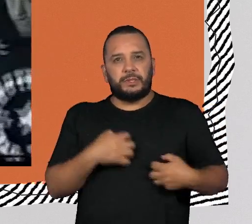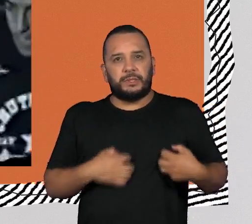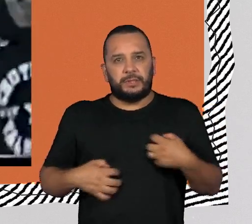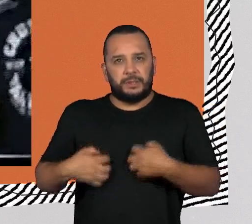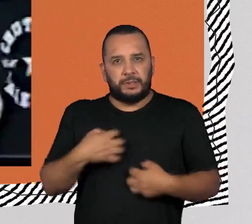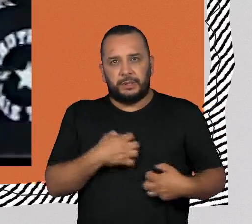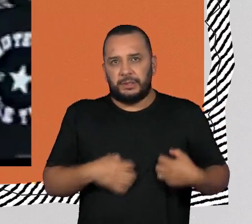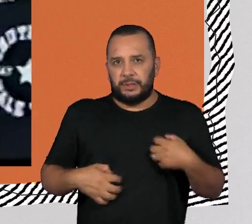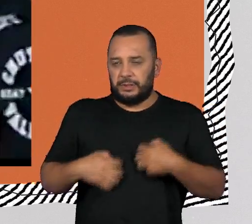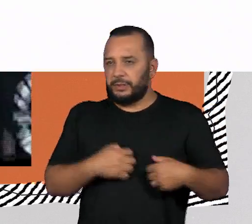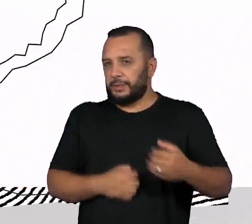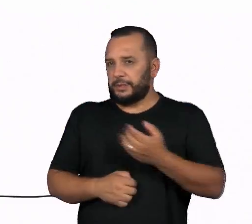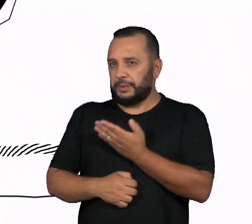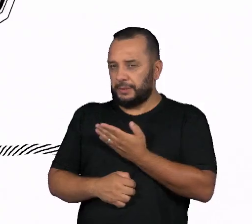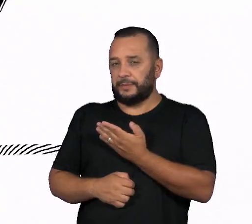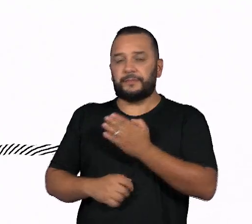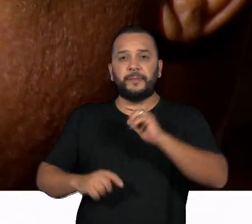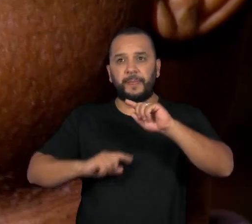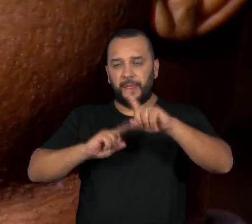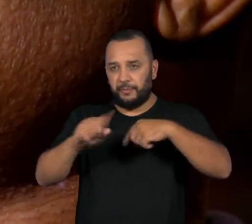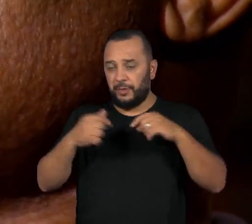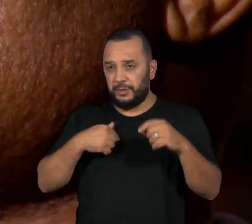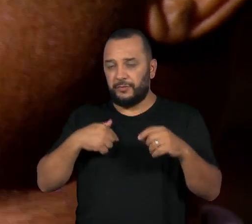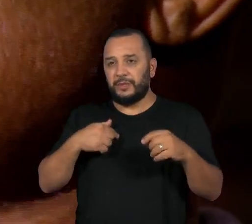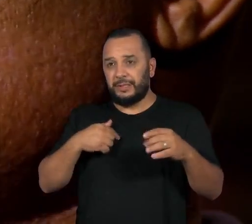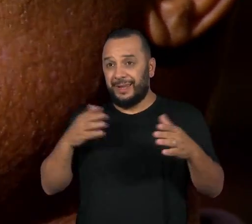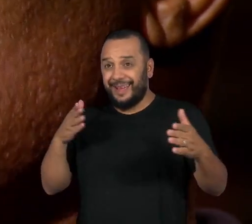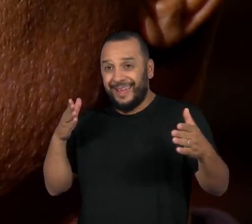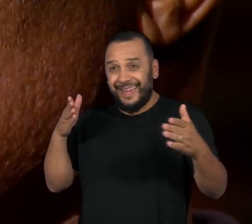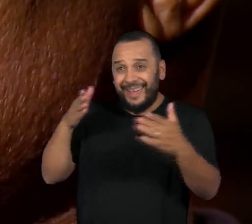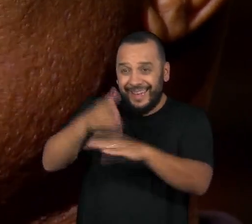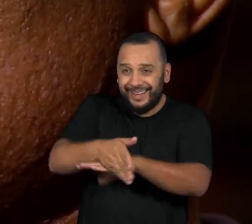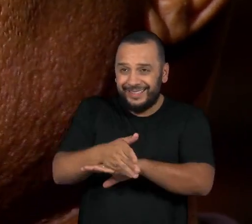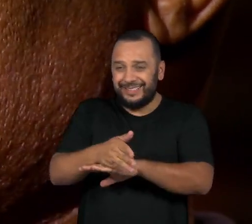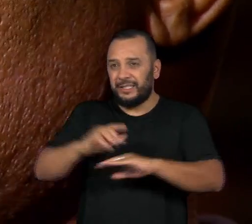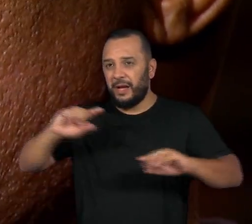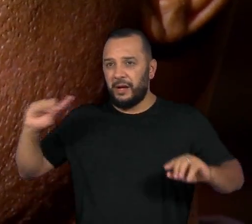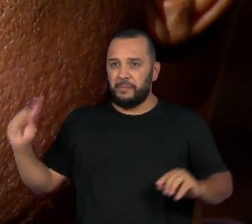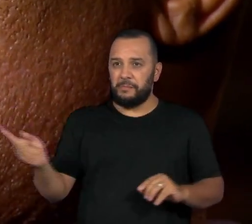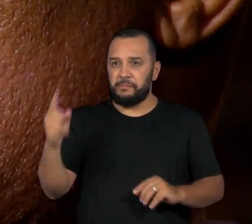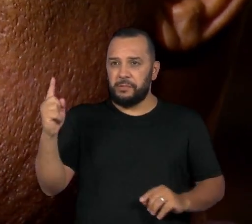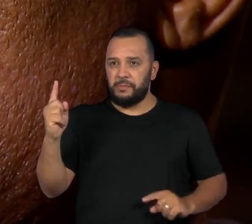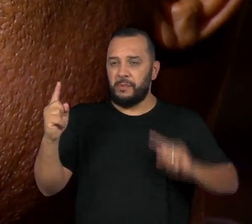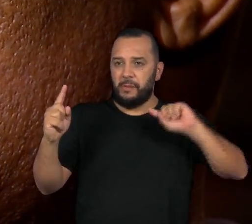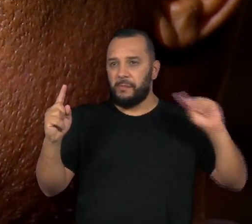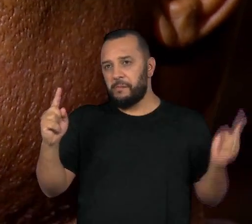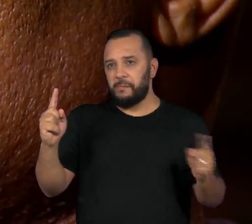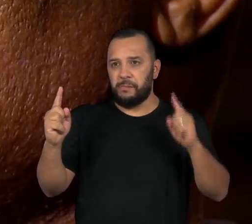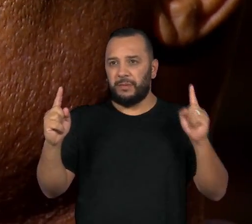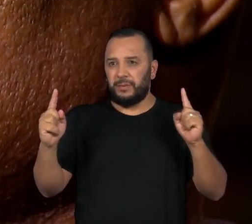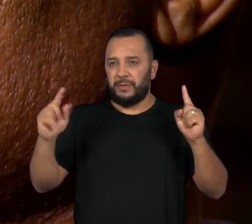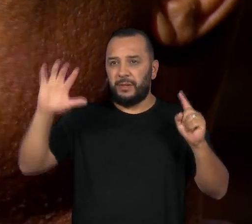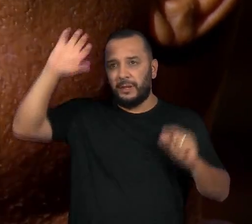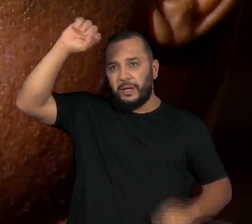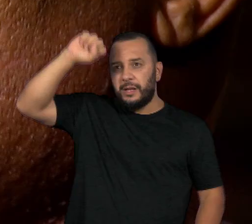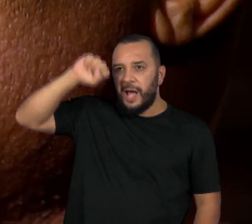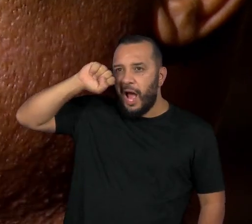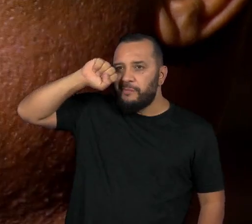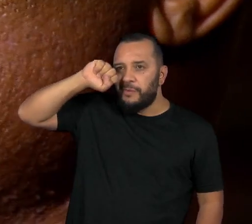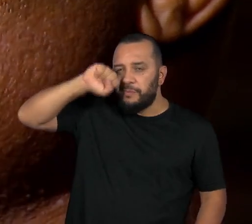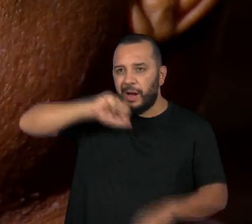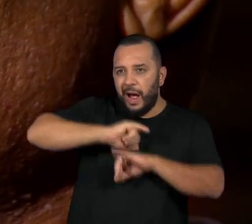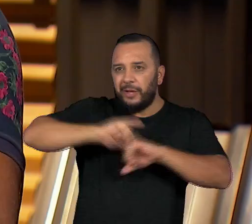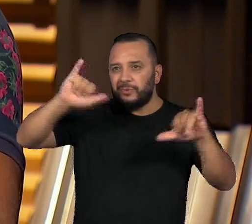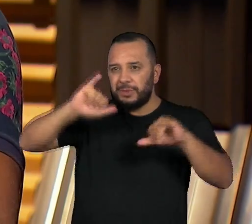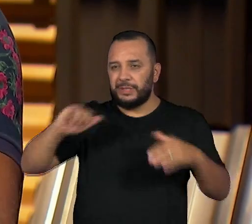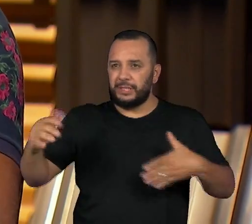barriga. Quando você entra, que anunciam os dois lutadores, e você toca a